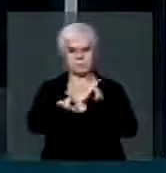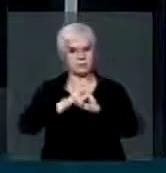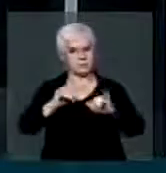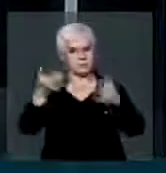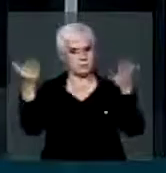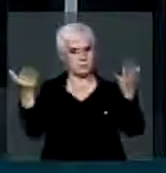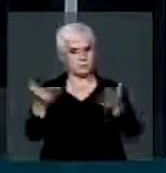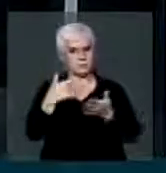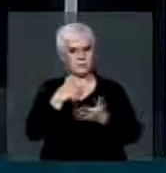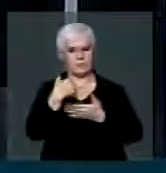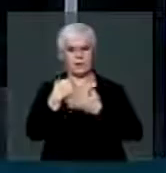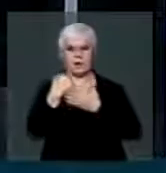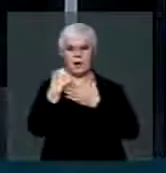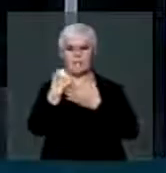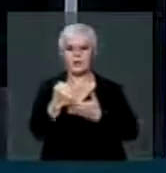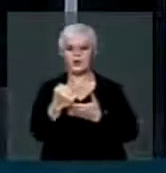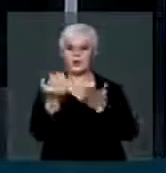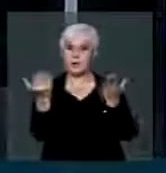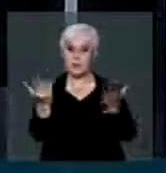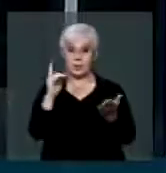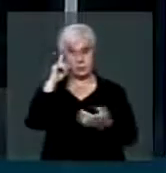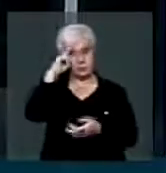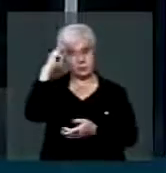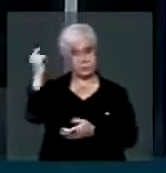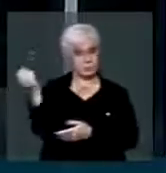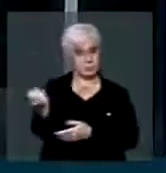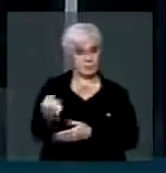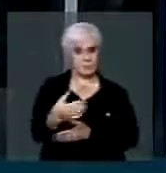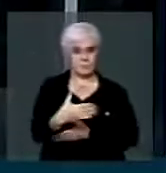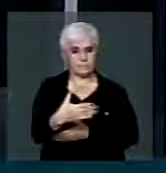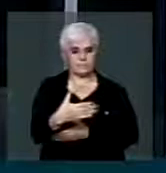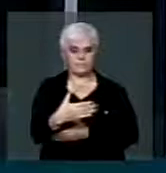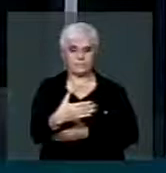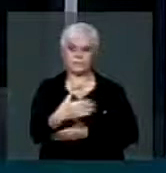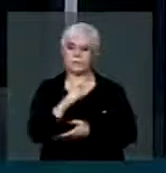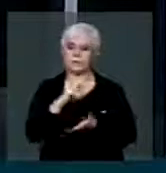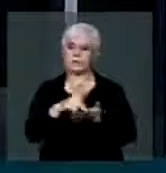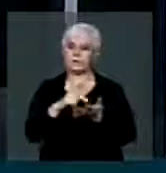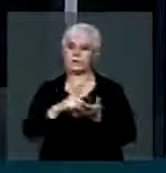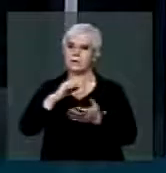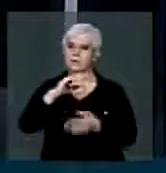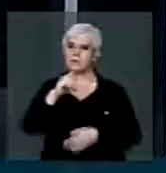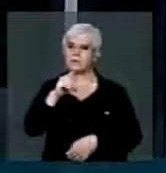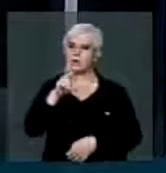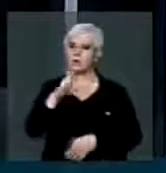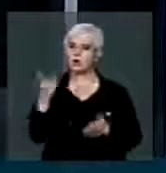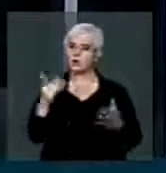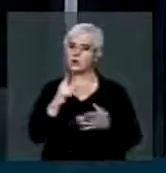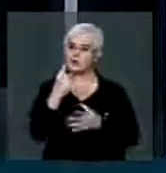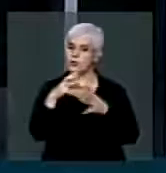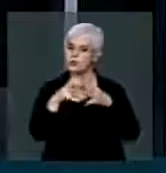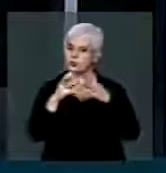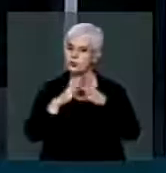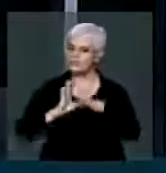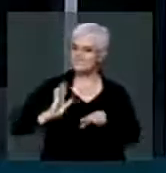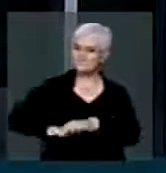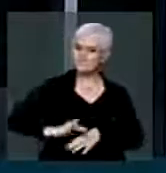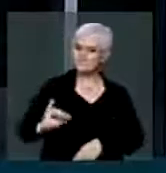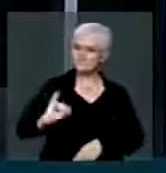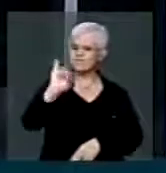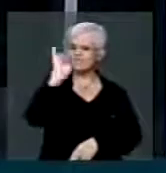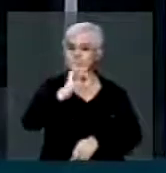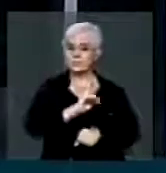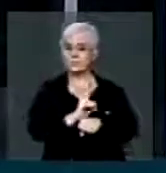publicamente o meu apoio a essa iniciativa. Sem dúvida alguma, a CGU é hoje um dos órgãos mais importantes